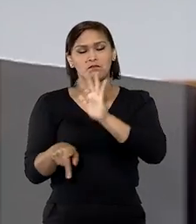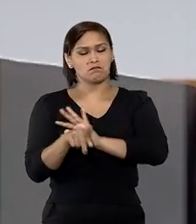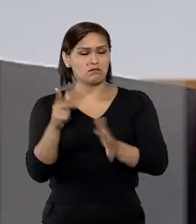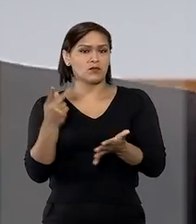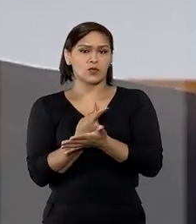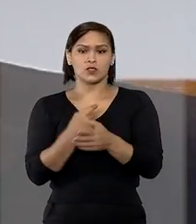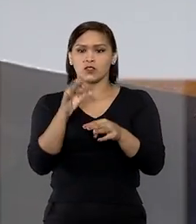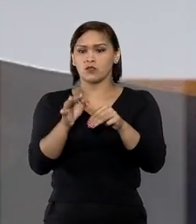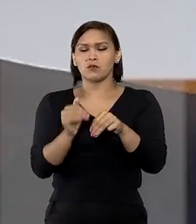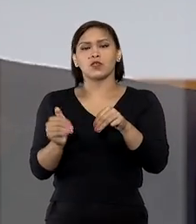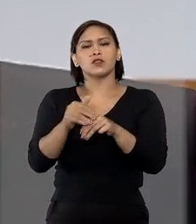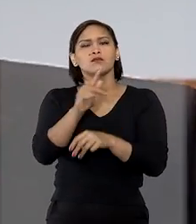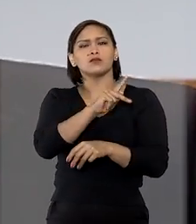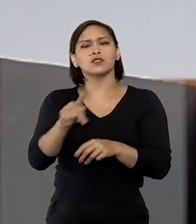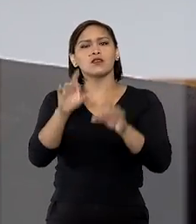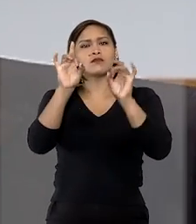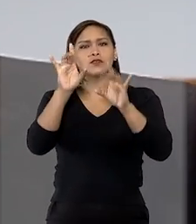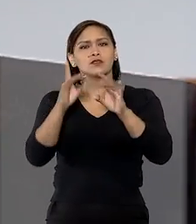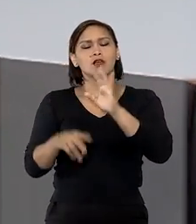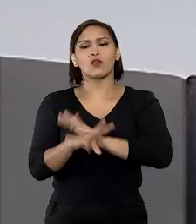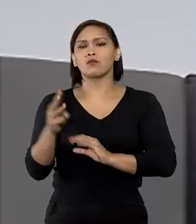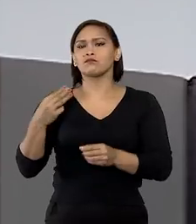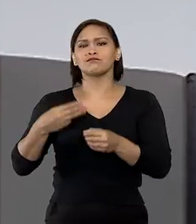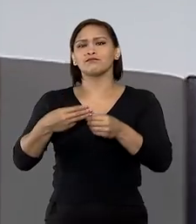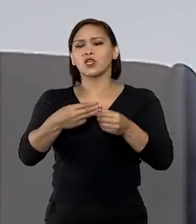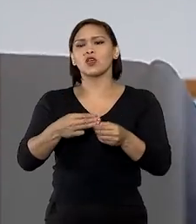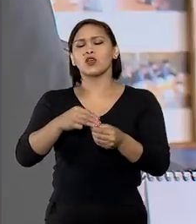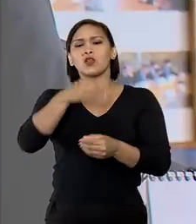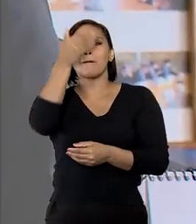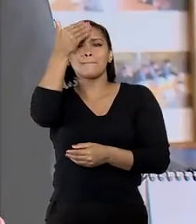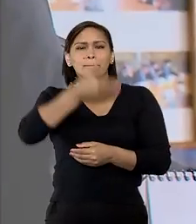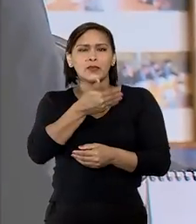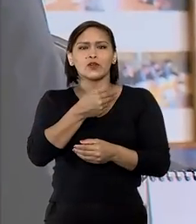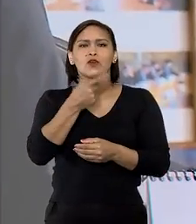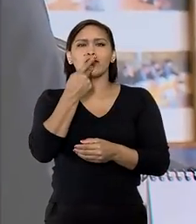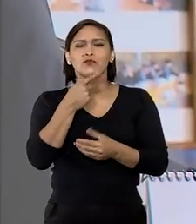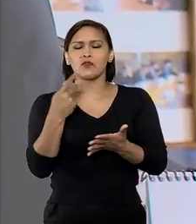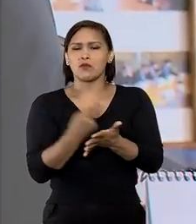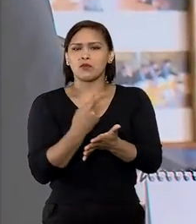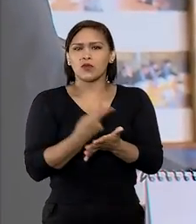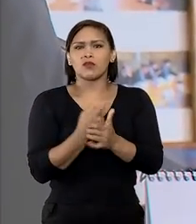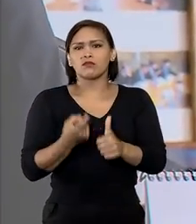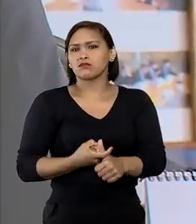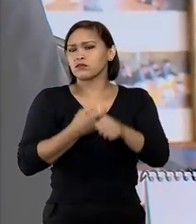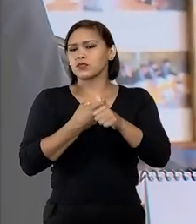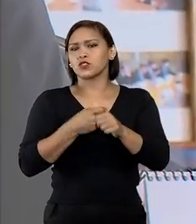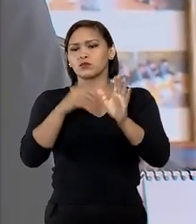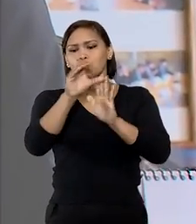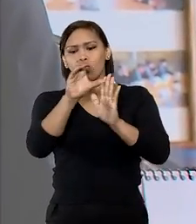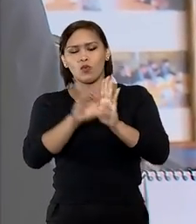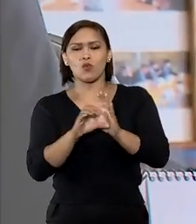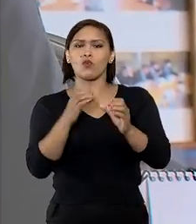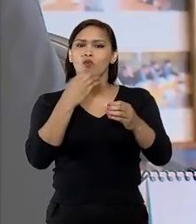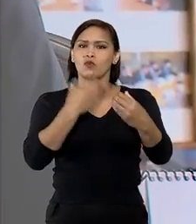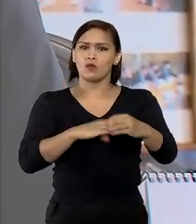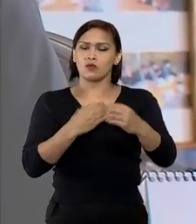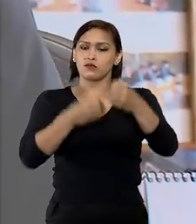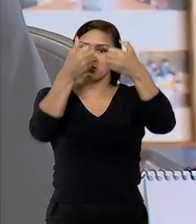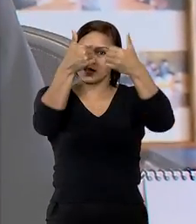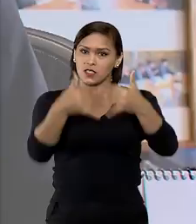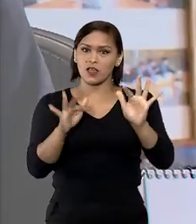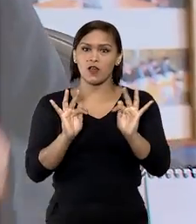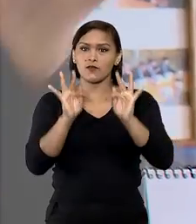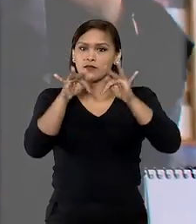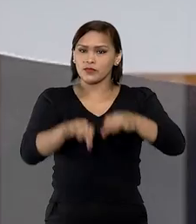o Ministro Humberto Martins destacou que o município não comprovou a lesão alegada com a suspensão do edital do concurso e